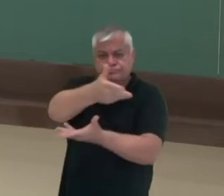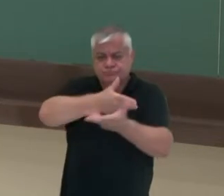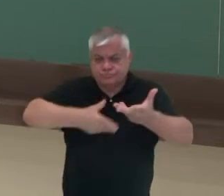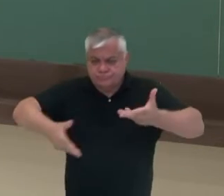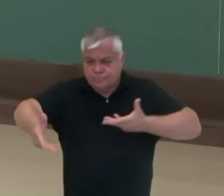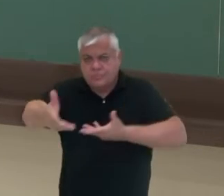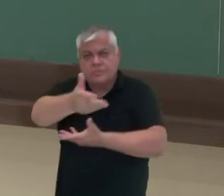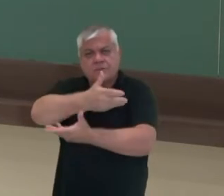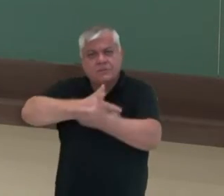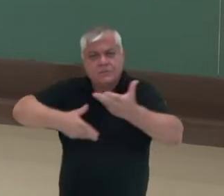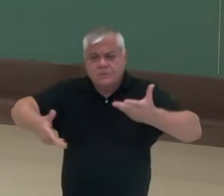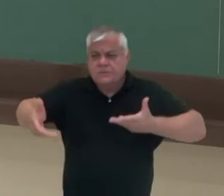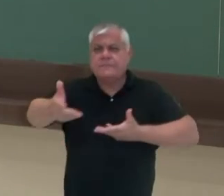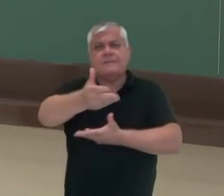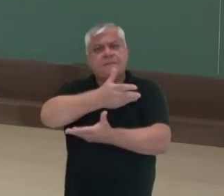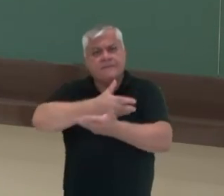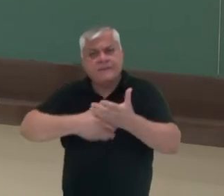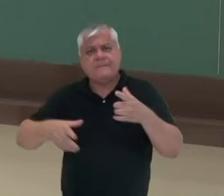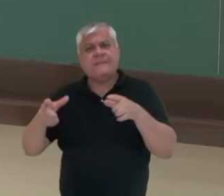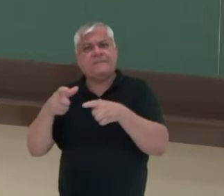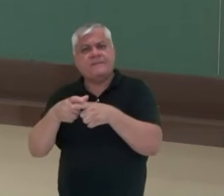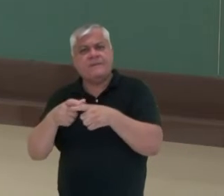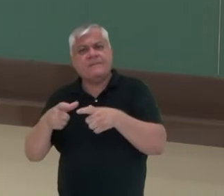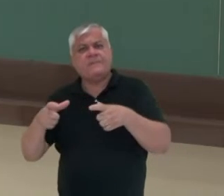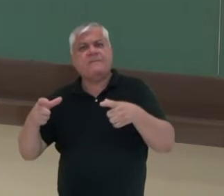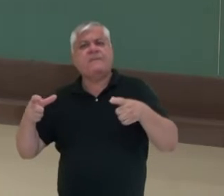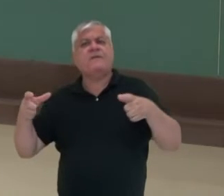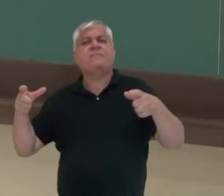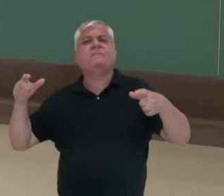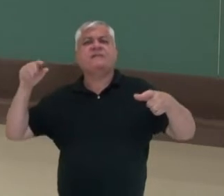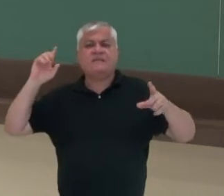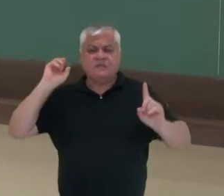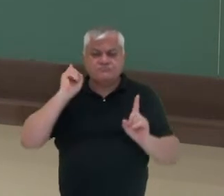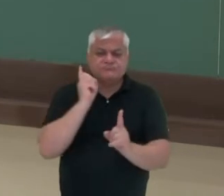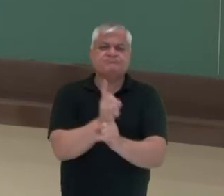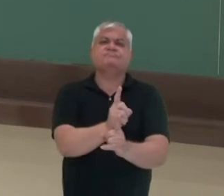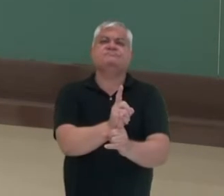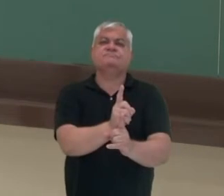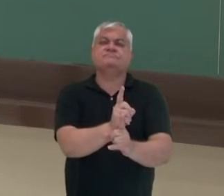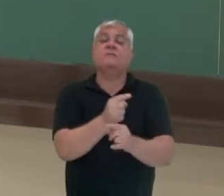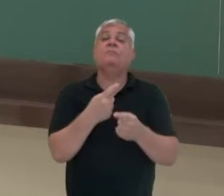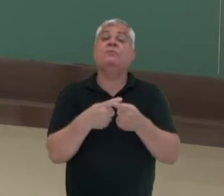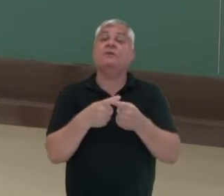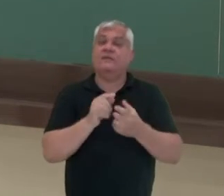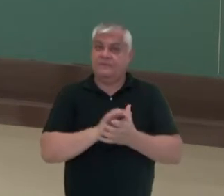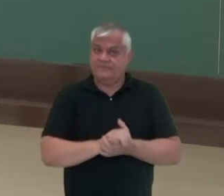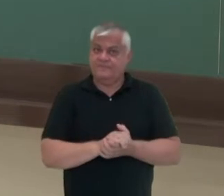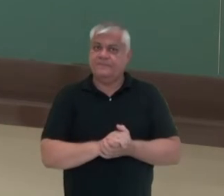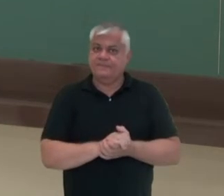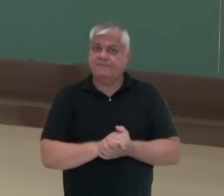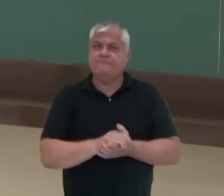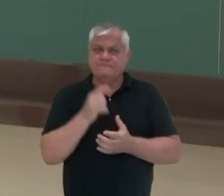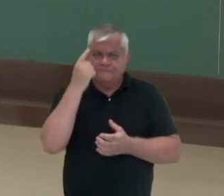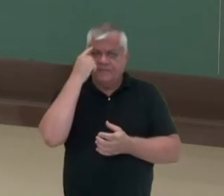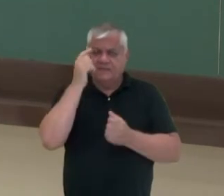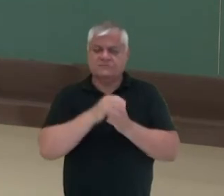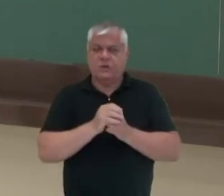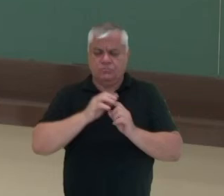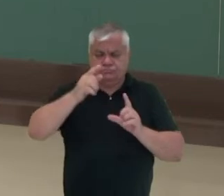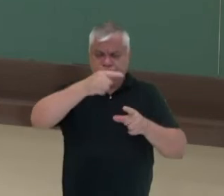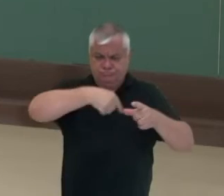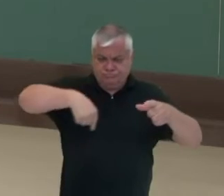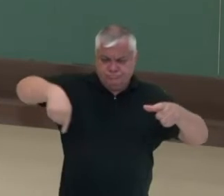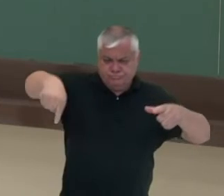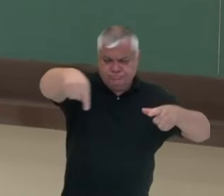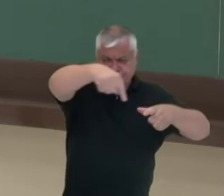que começasse do macro e fosse até o micro, por quê? Imagine a espiral, né?